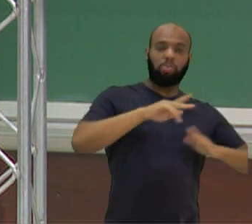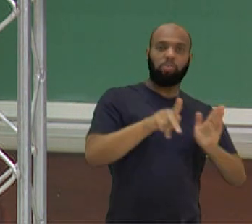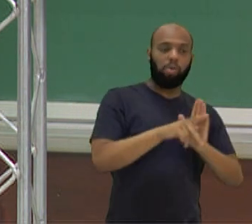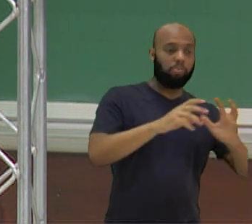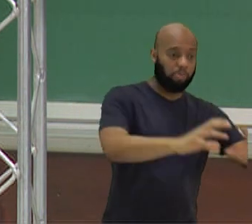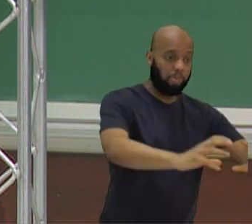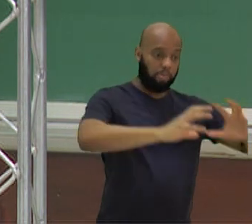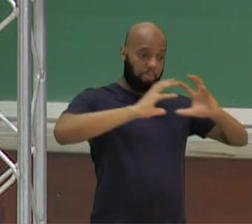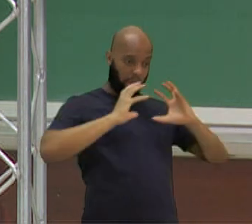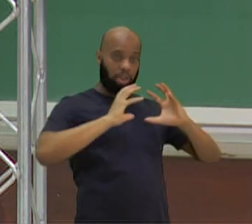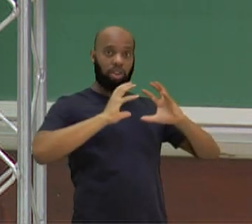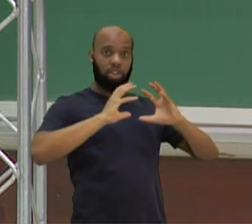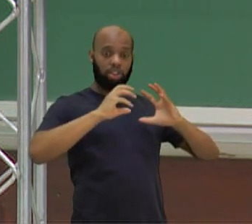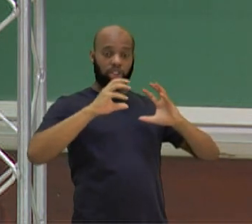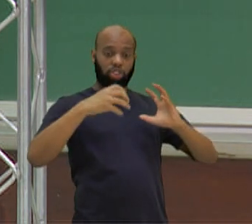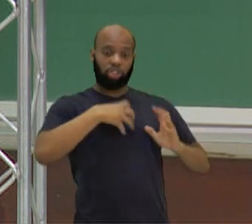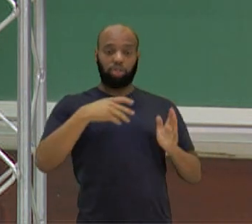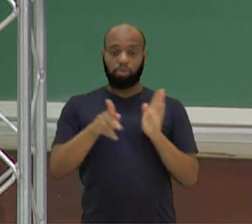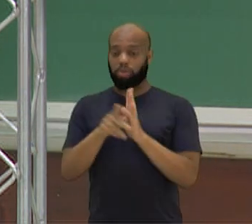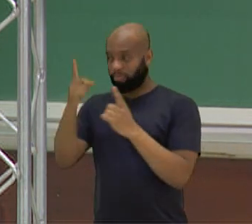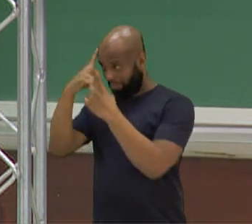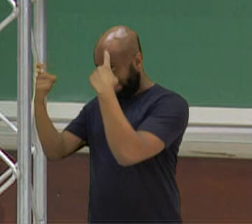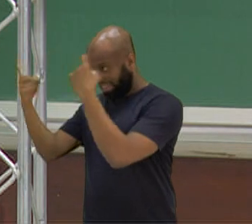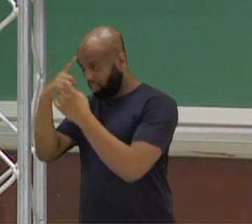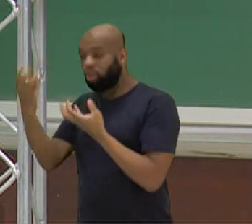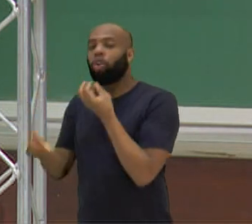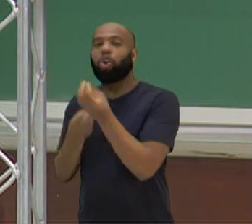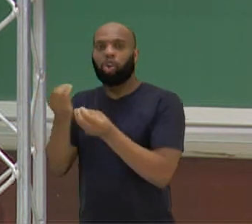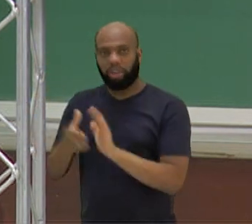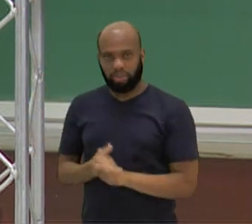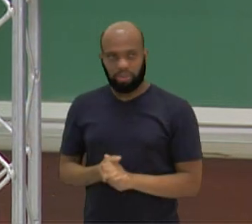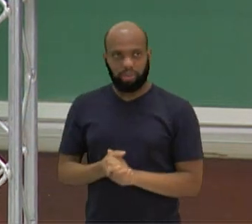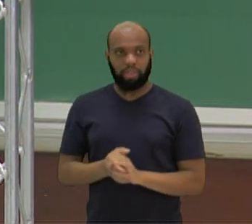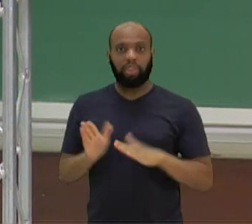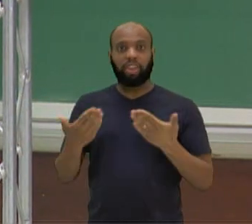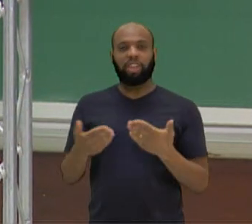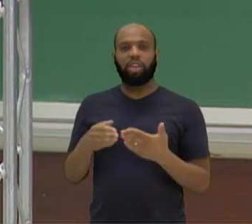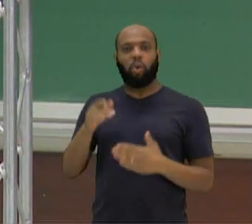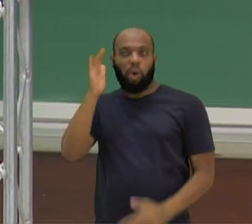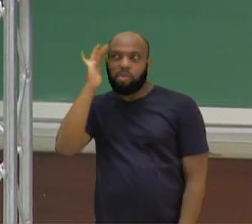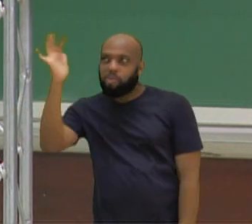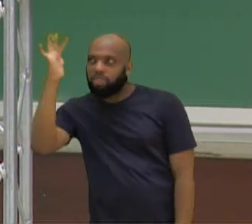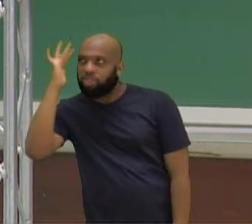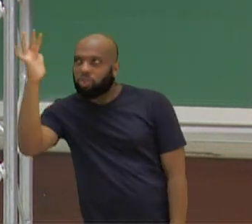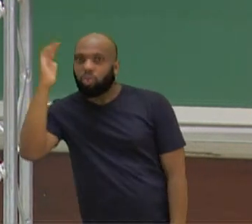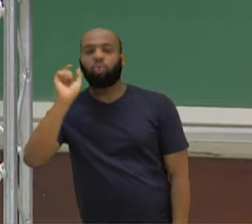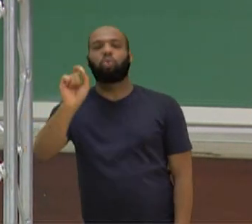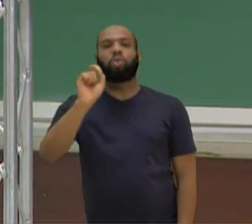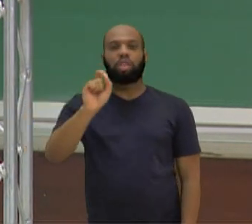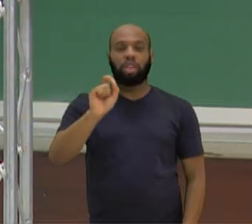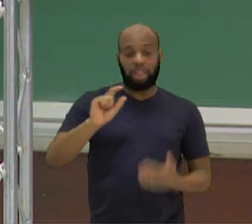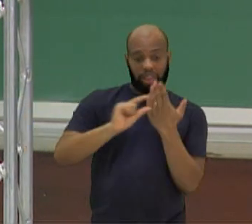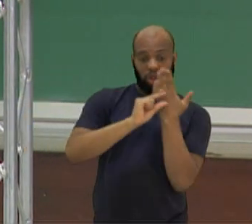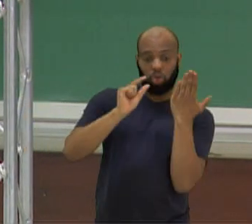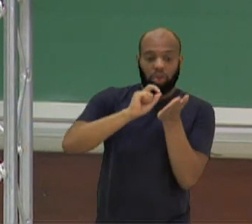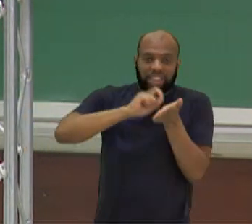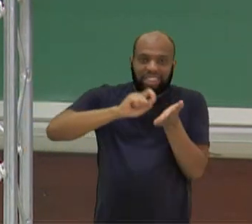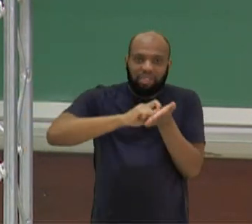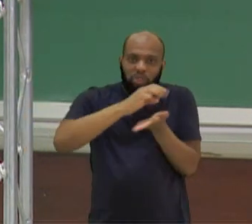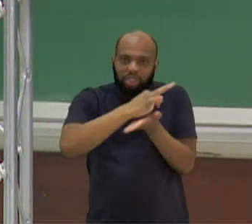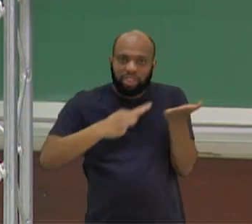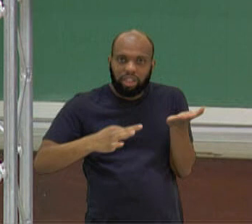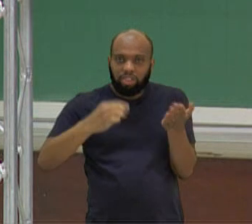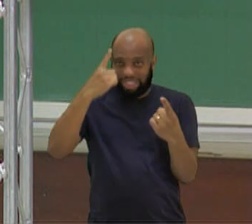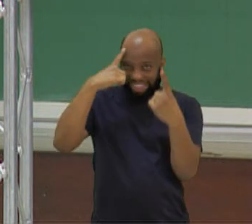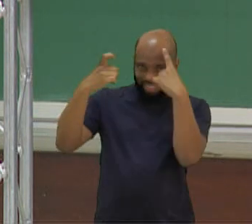ganhar a bola em um relato criativo? O autor, ele imaginou aqui, né, o que faz ter a